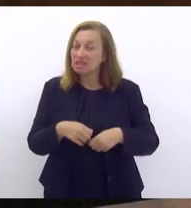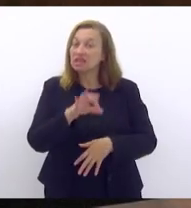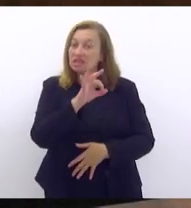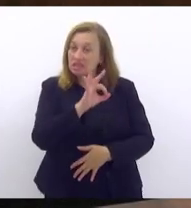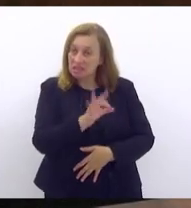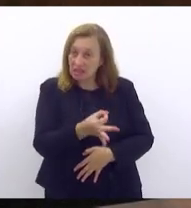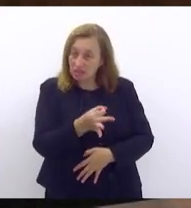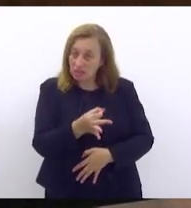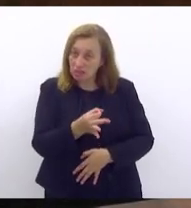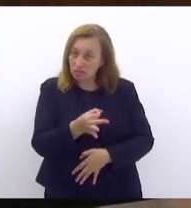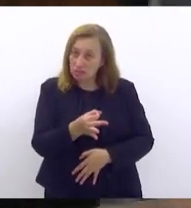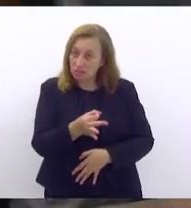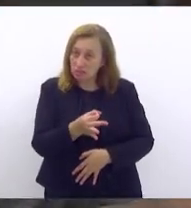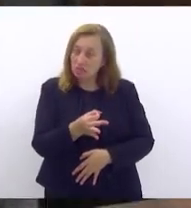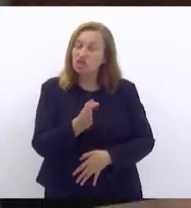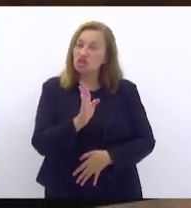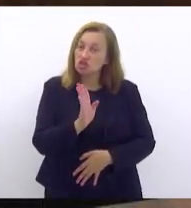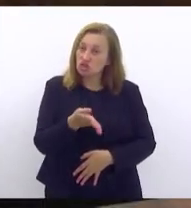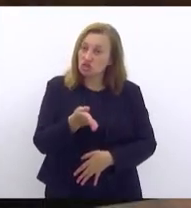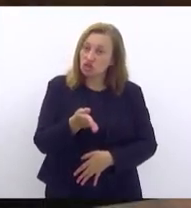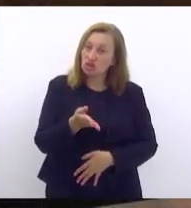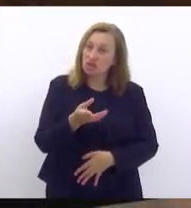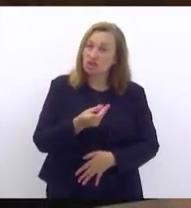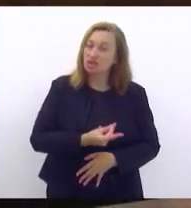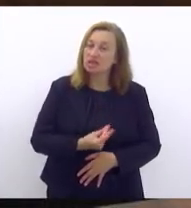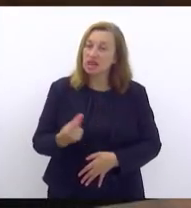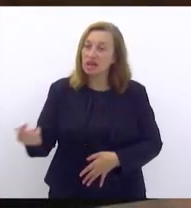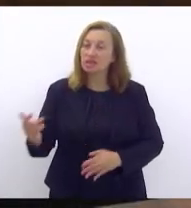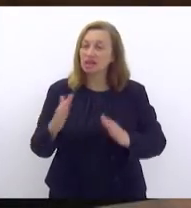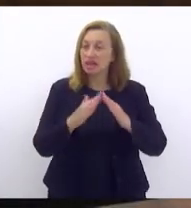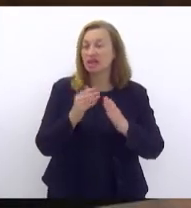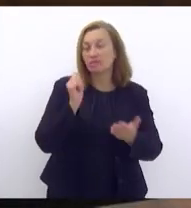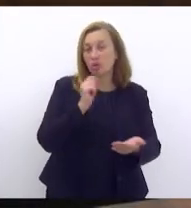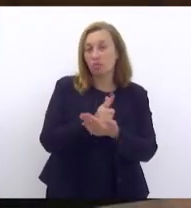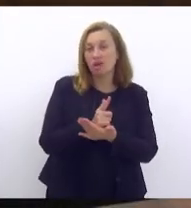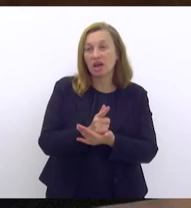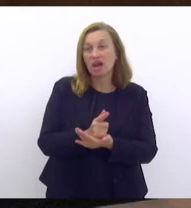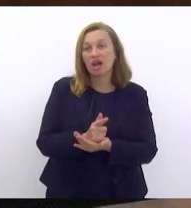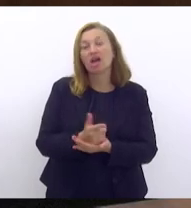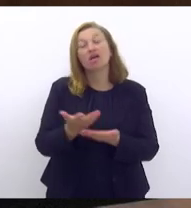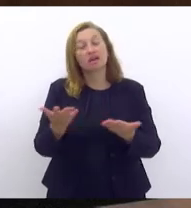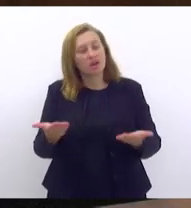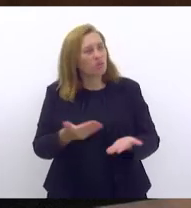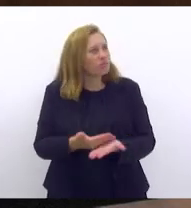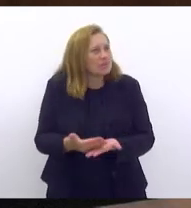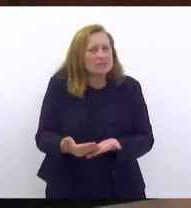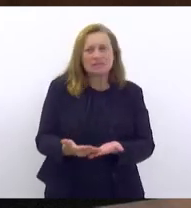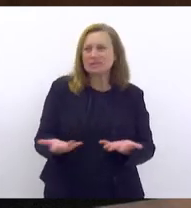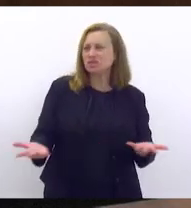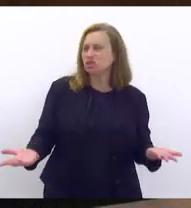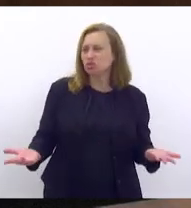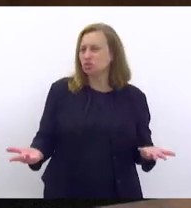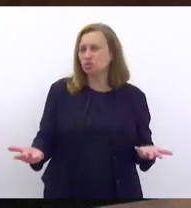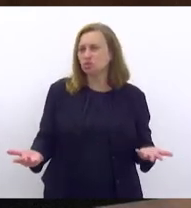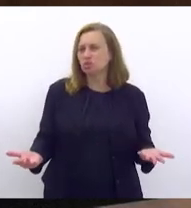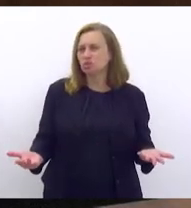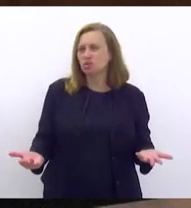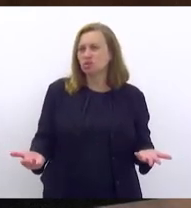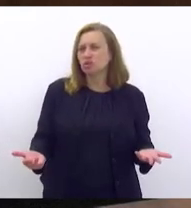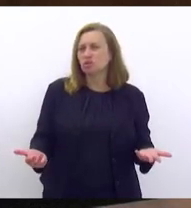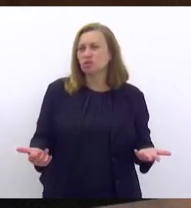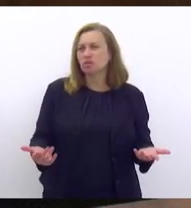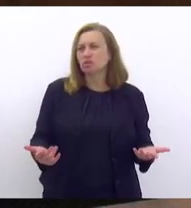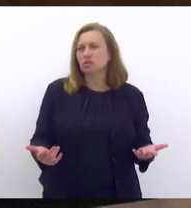fato, já teríamos saído para comprar. É esse princípio, é o princípio da